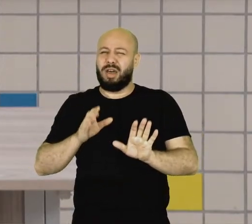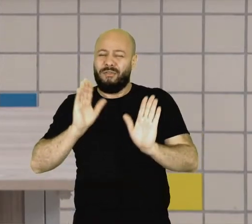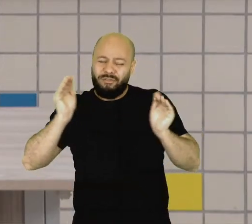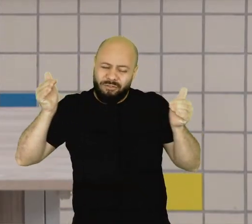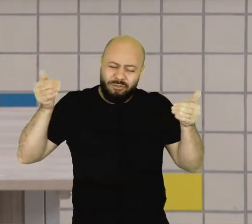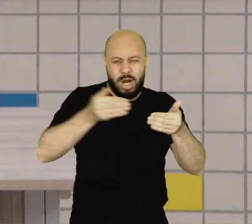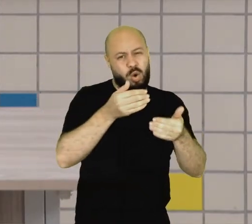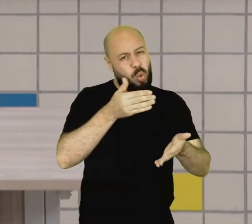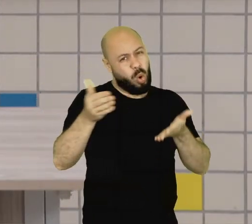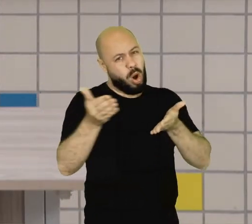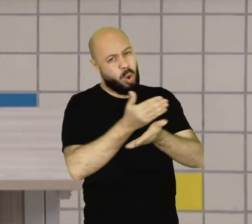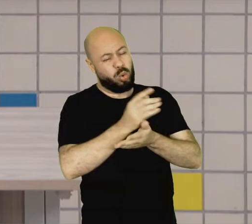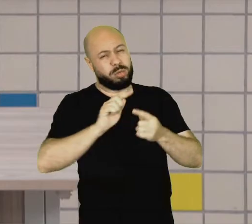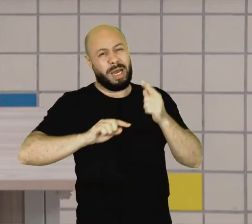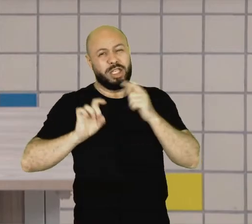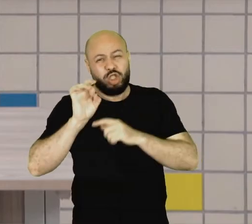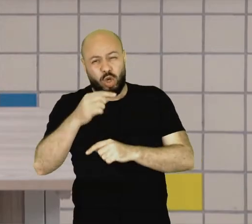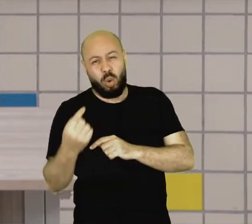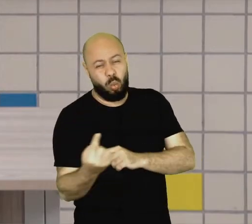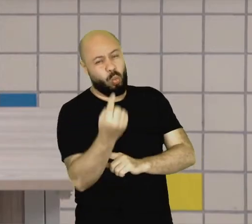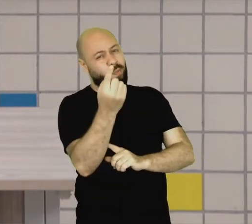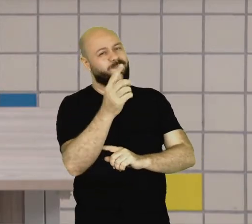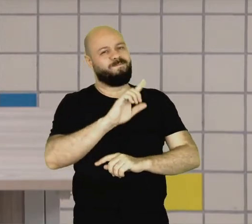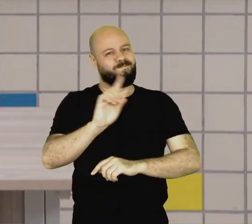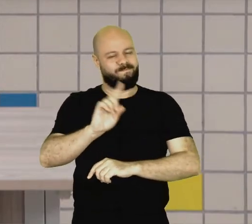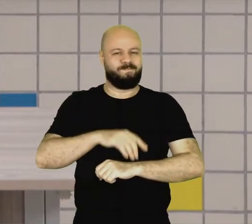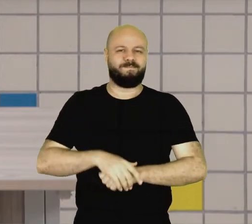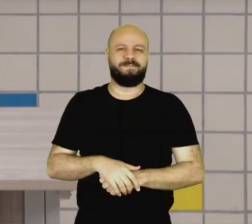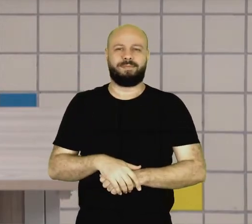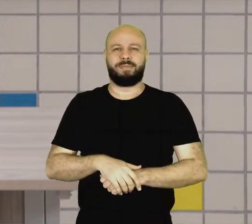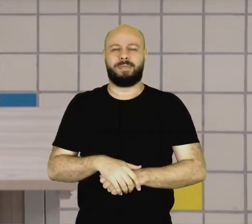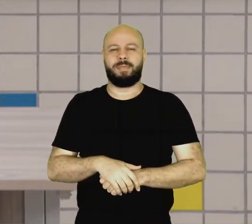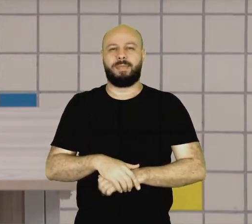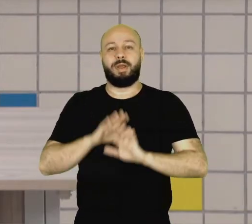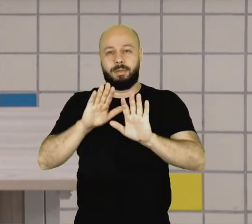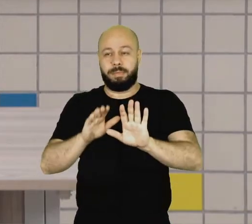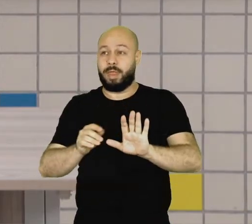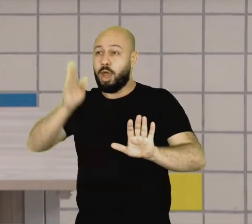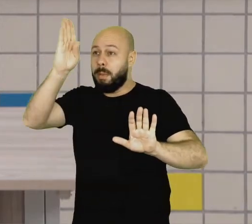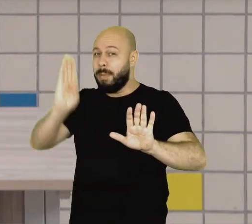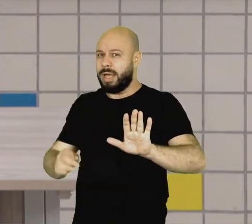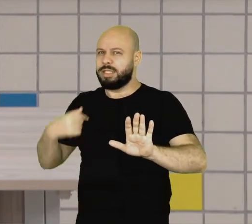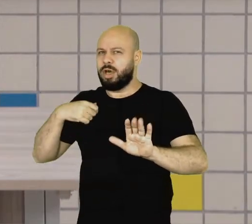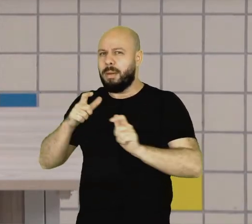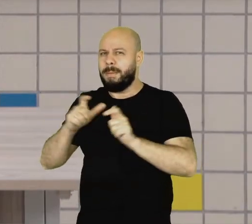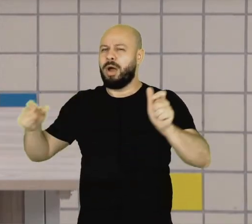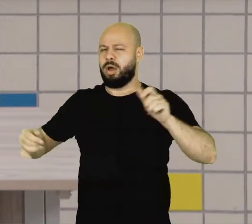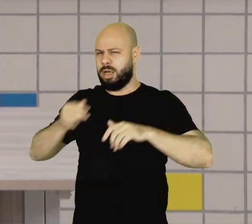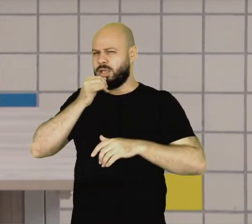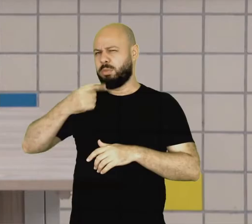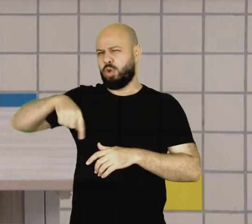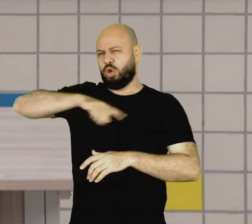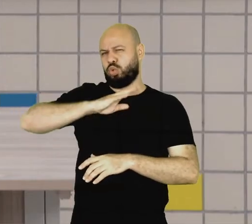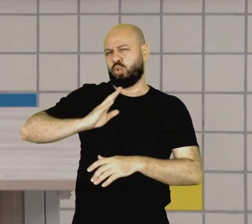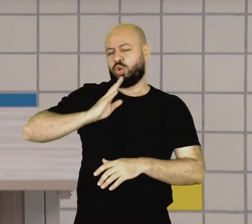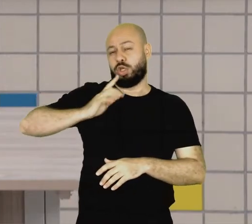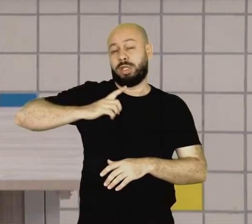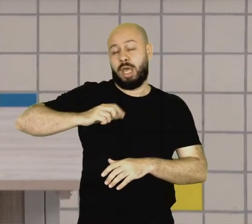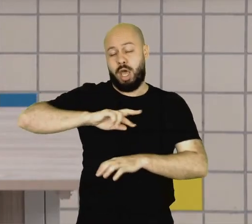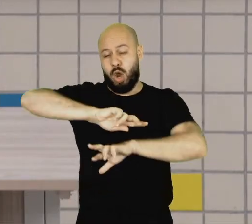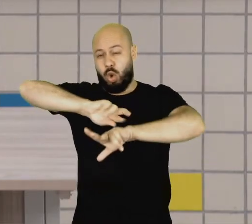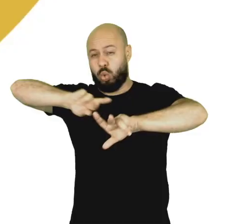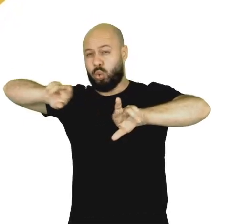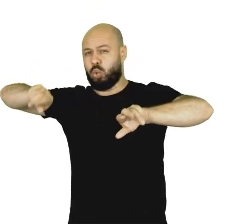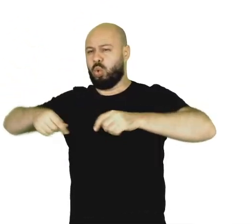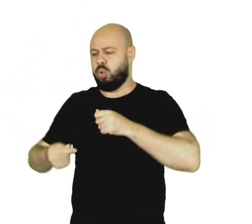exclusiva, mas não só uma fonte de economia. O Brasil, que é o nosso maior exemplo, ele tem diversas